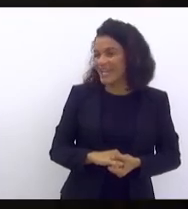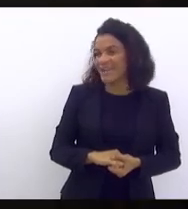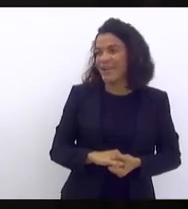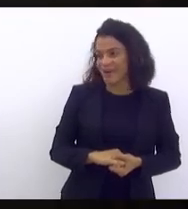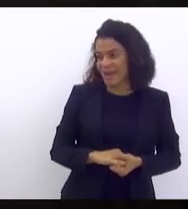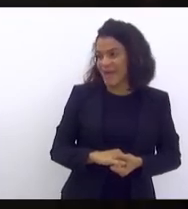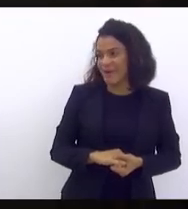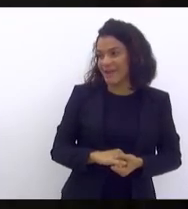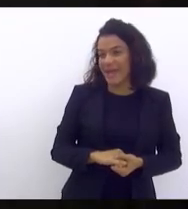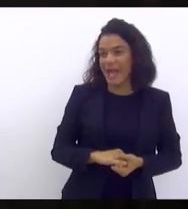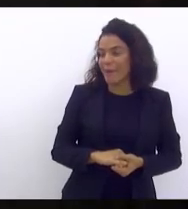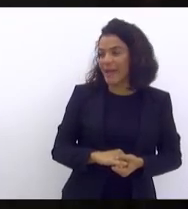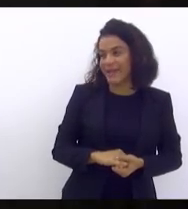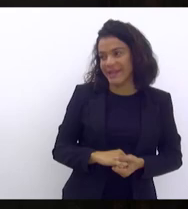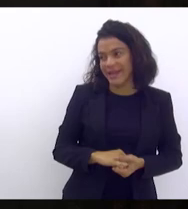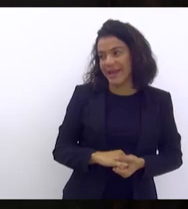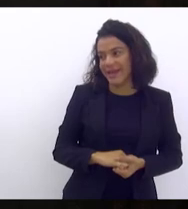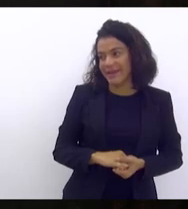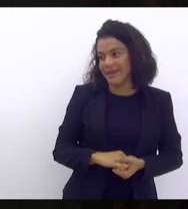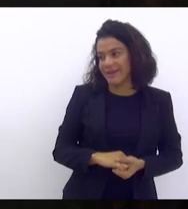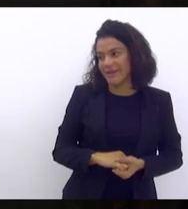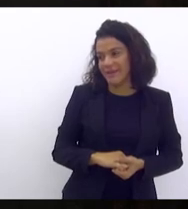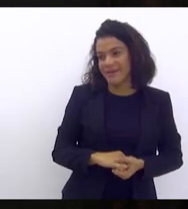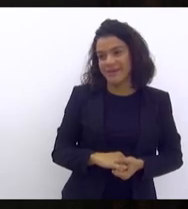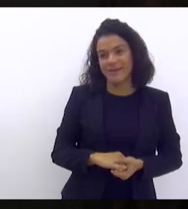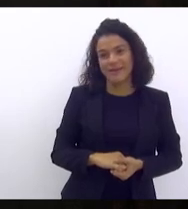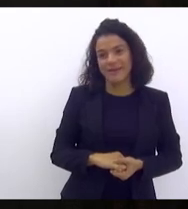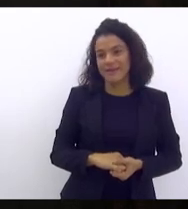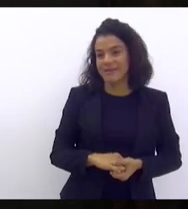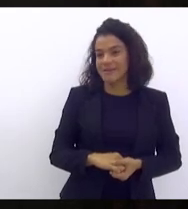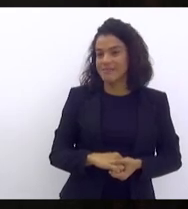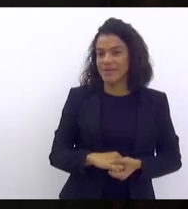Companheira, você dispõe de 3 minutos para a fala, ok?